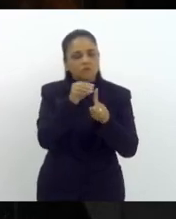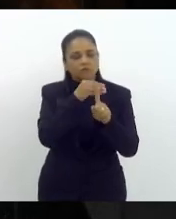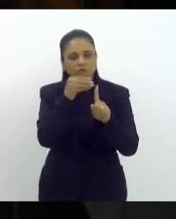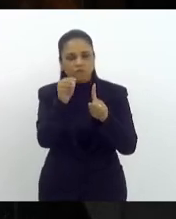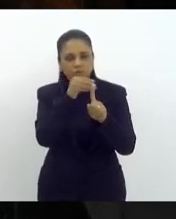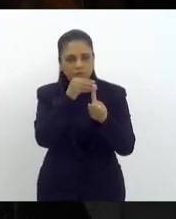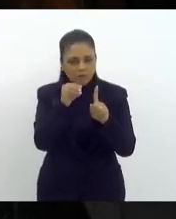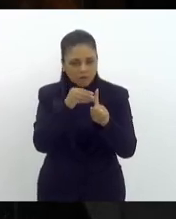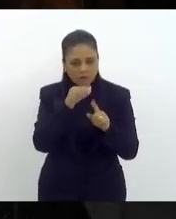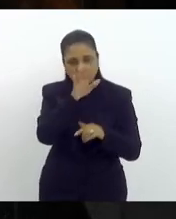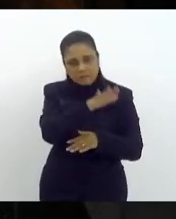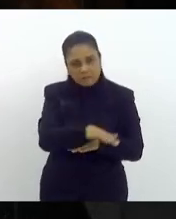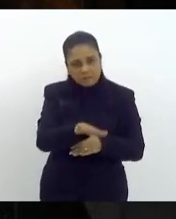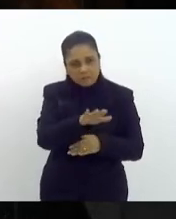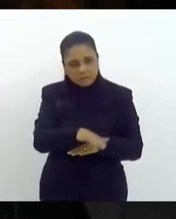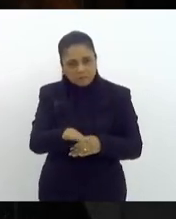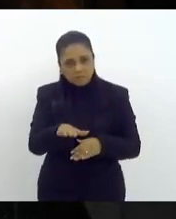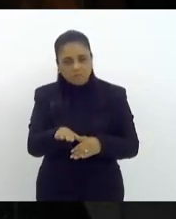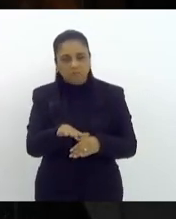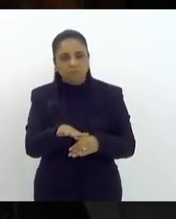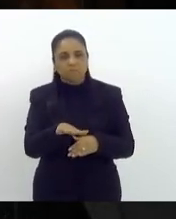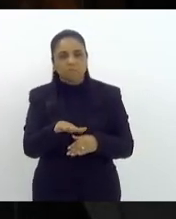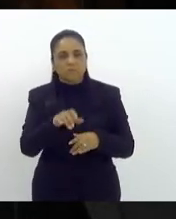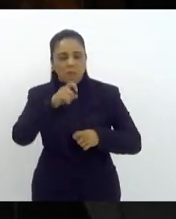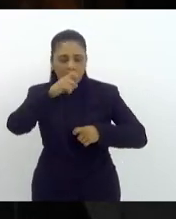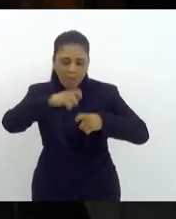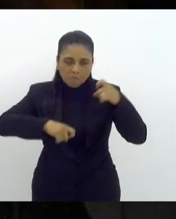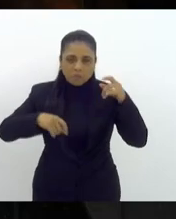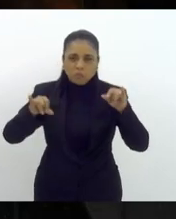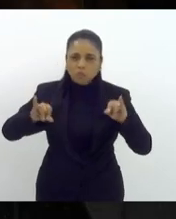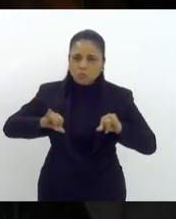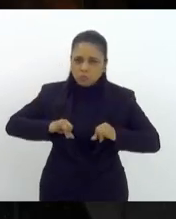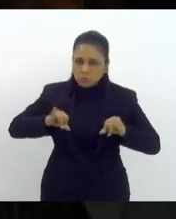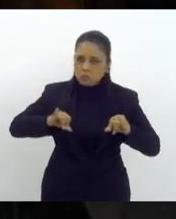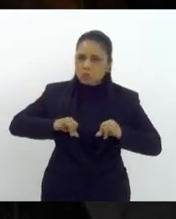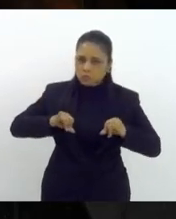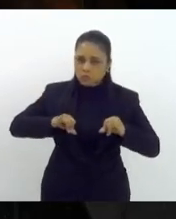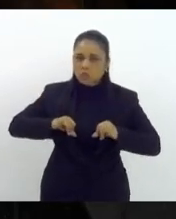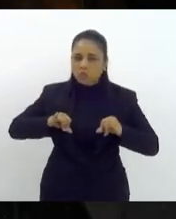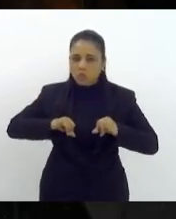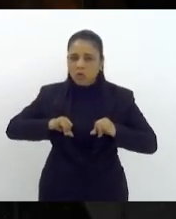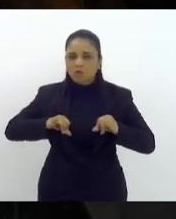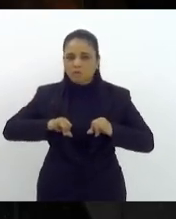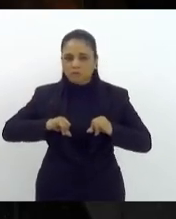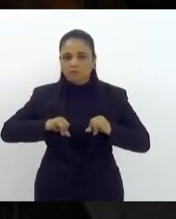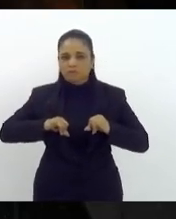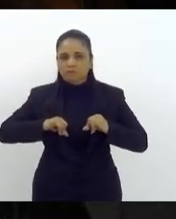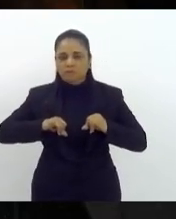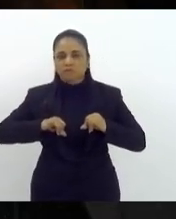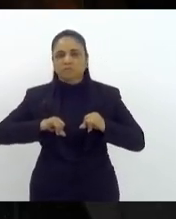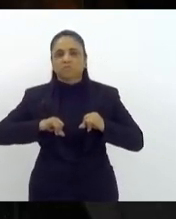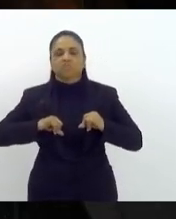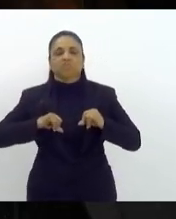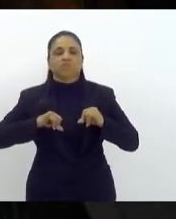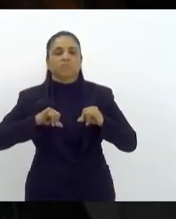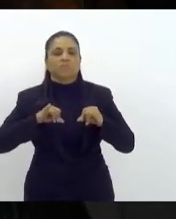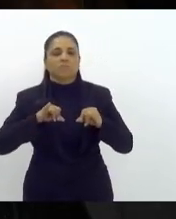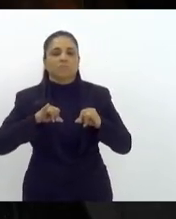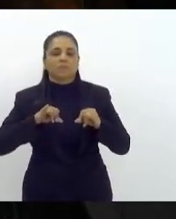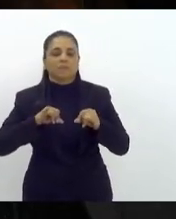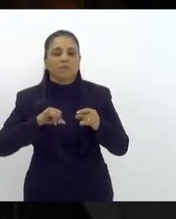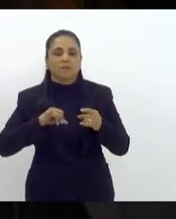nossas crianças que sofrem abuso sexual e lamentar